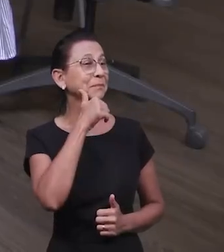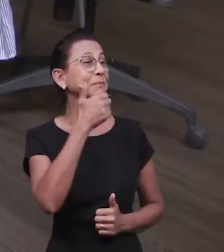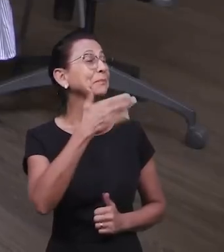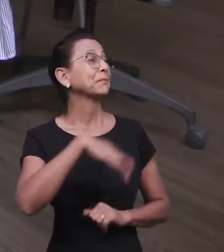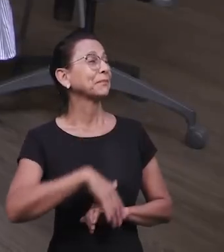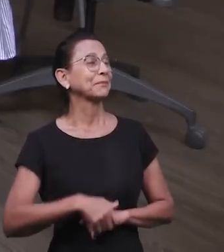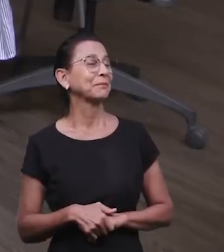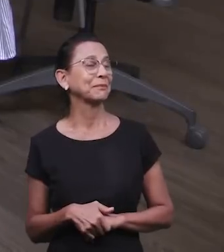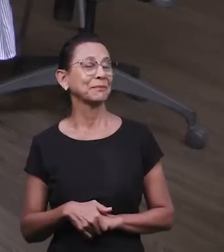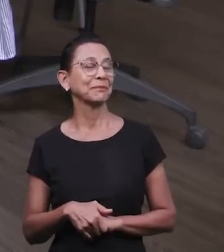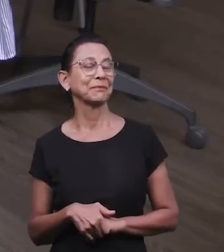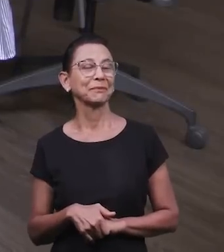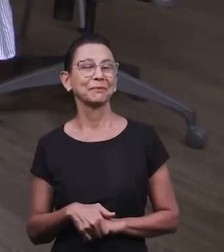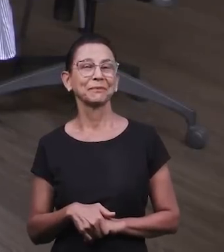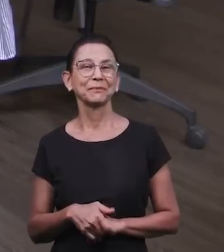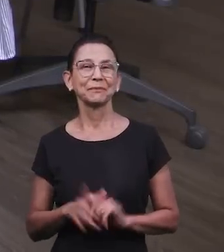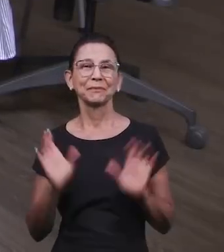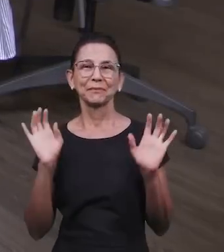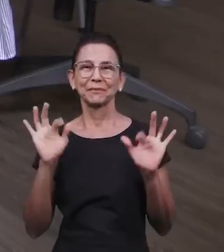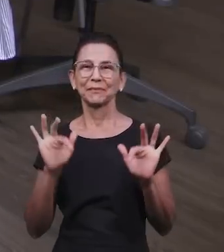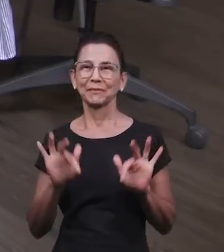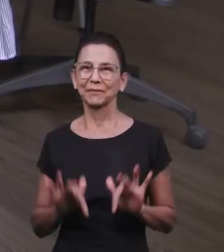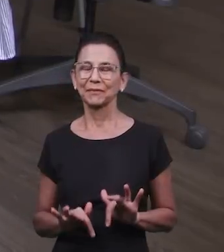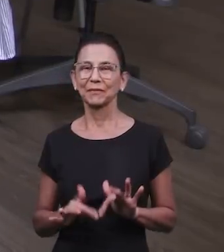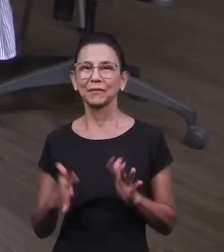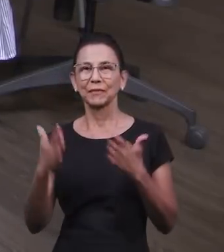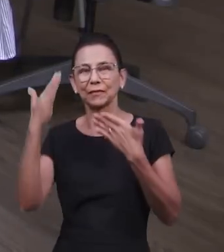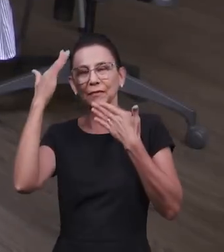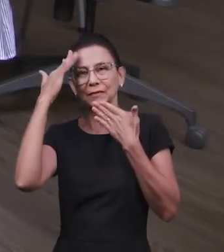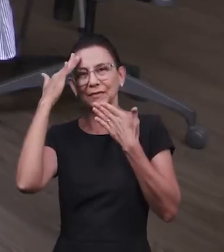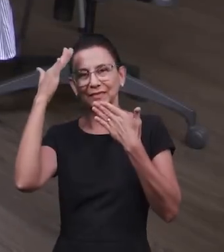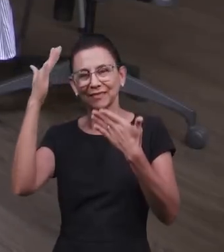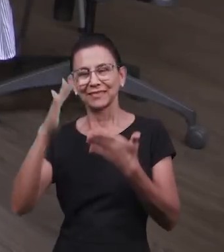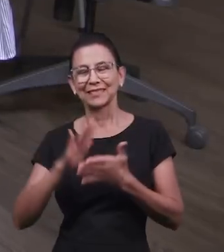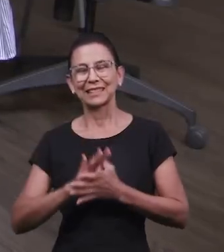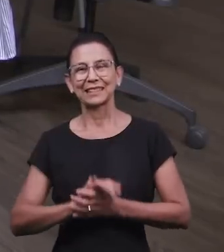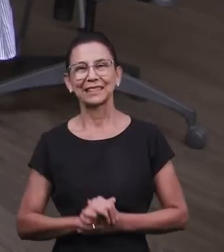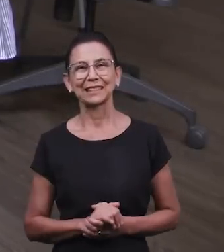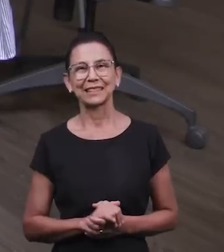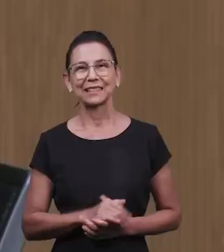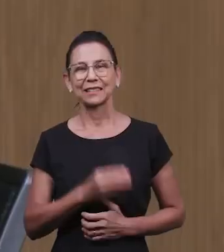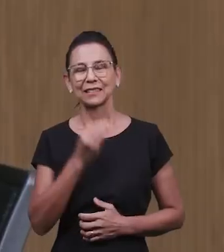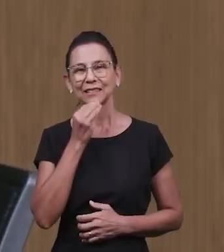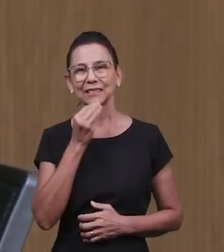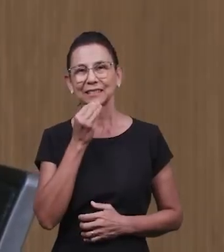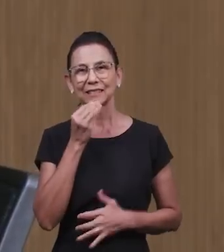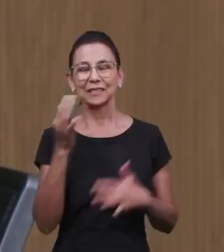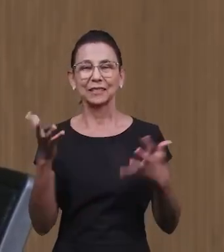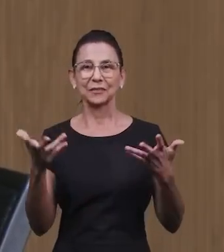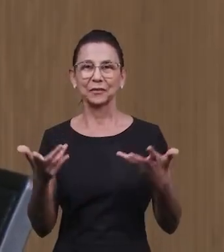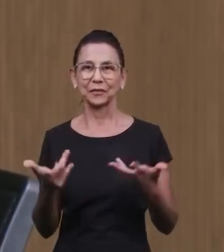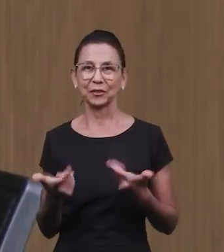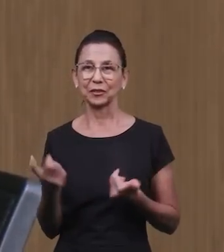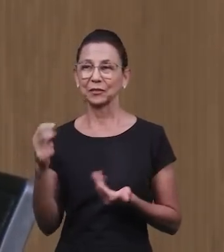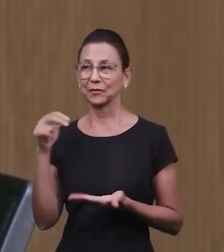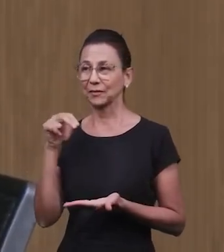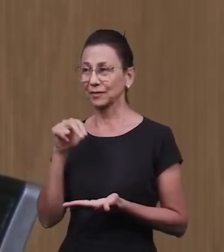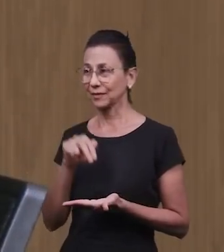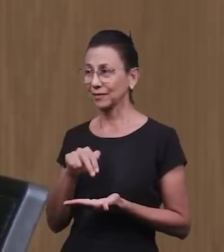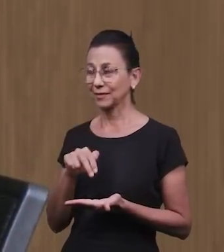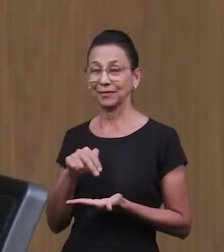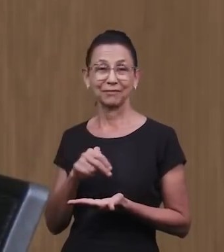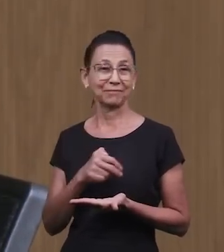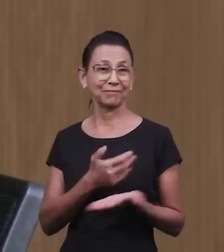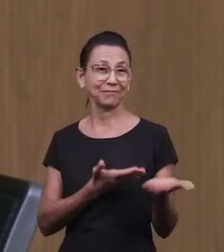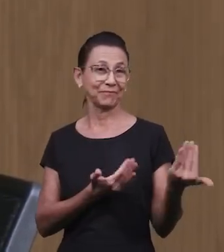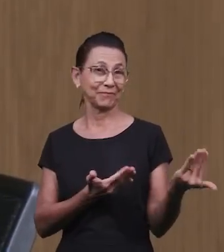oportunidade maravilhosa estar aqui com os convidados, ainda mais da nossa profissão, né? E a gente relembrar toda essa história e ver que a pandemia,